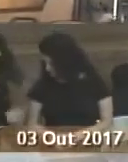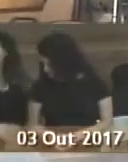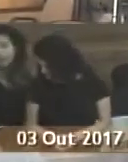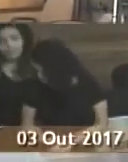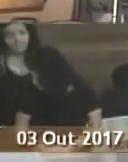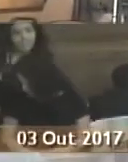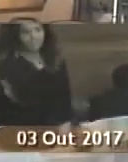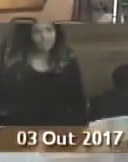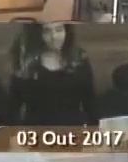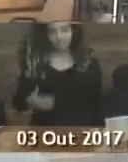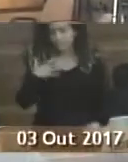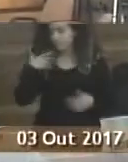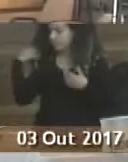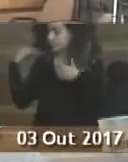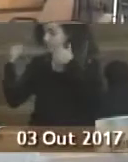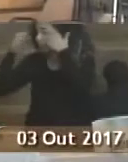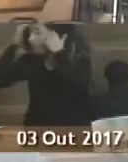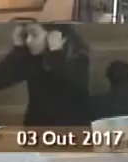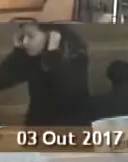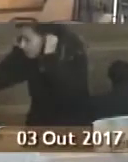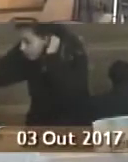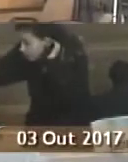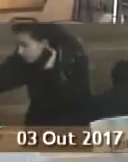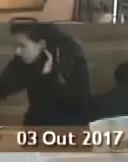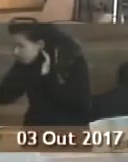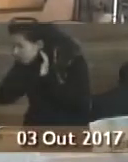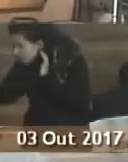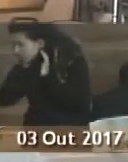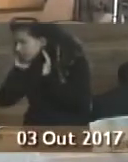Quer que eu passe para o Camu primeiro?